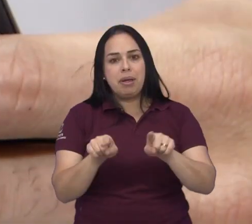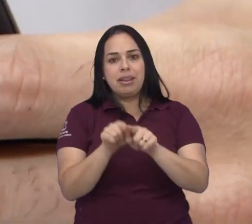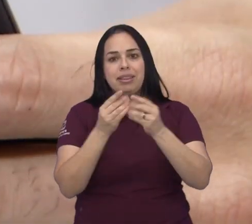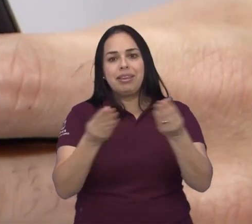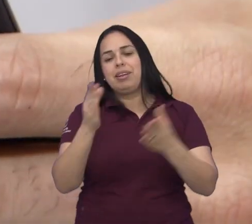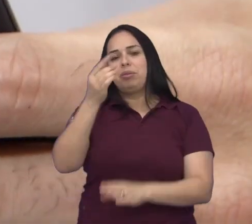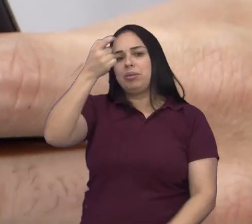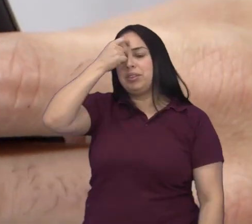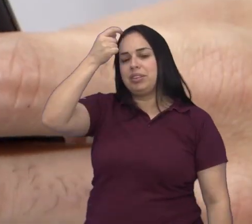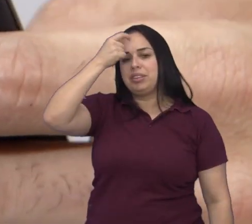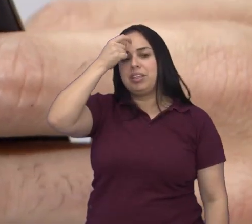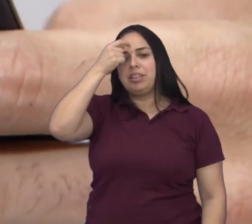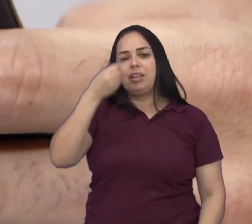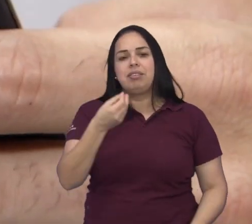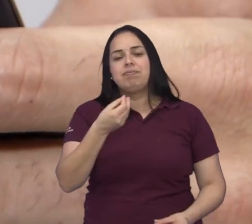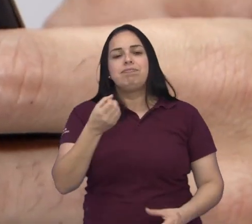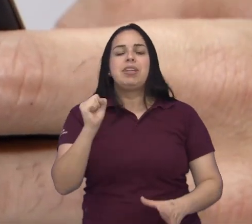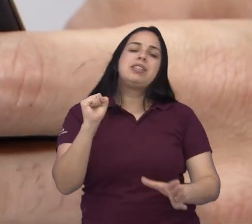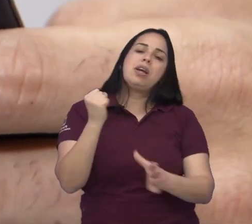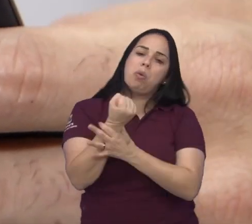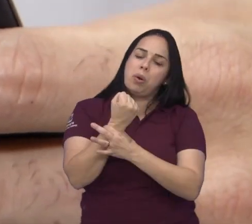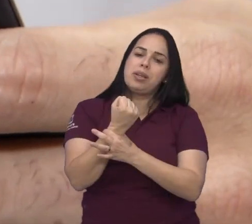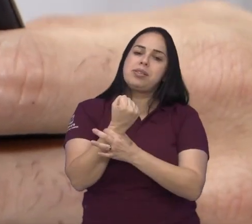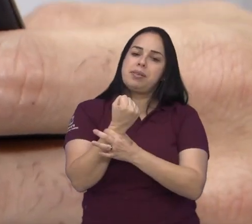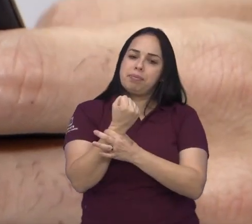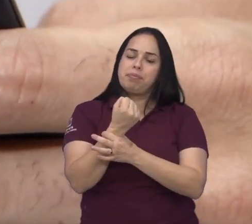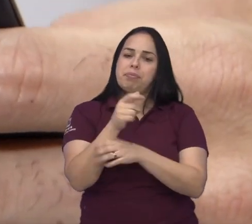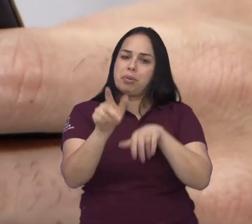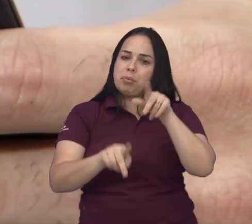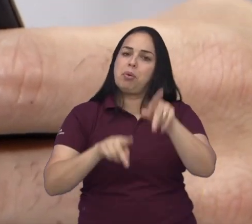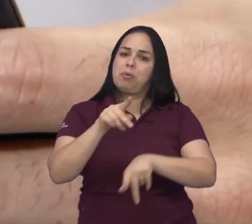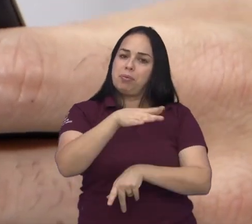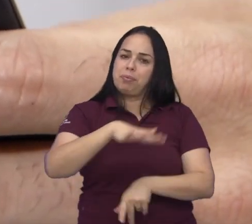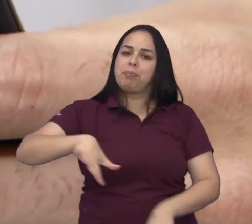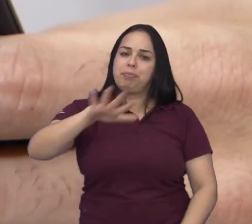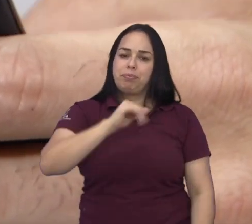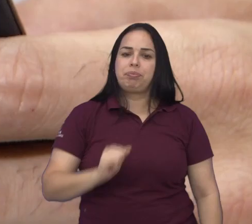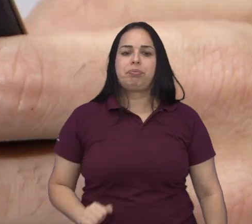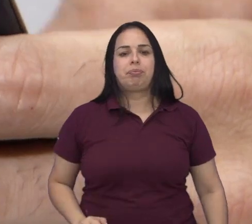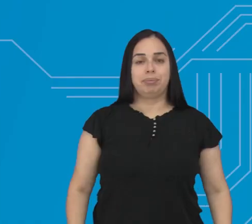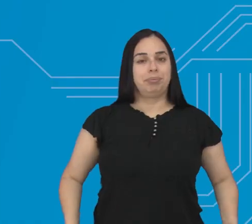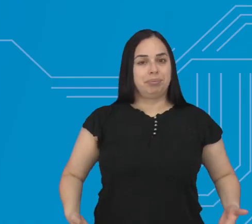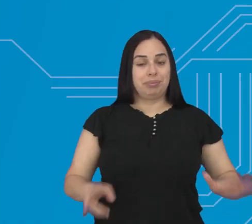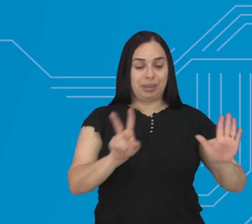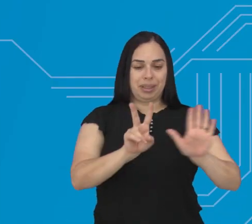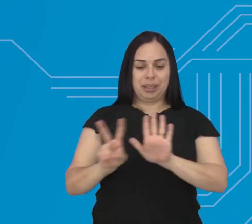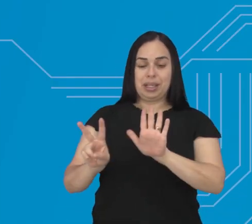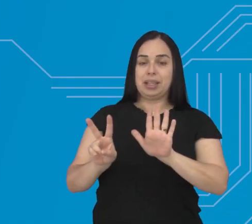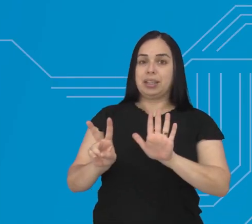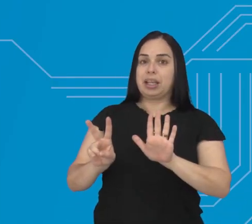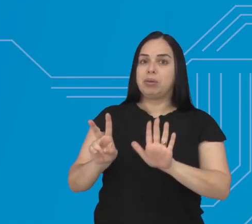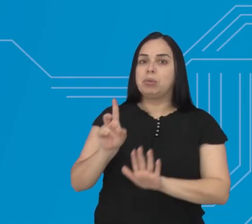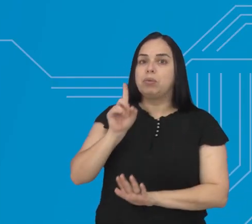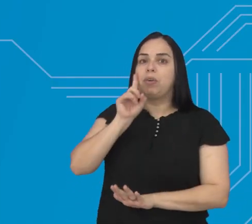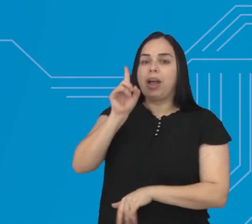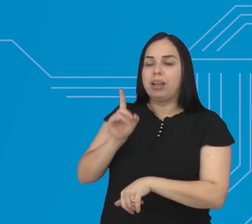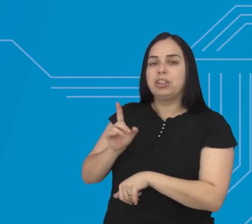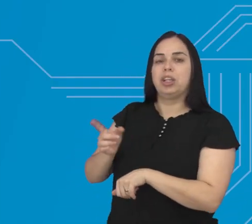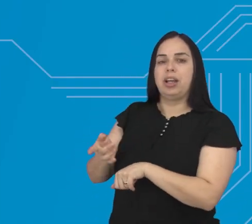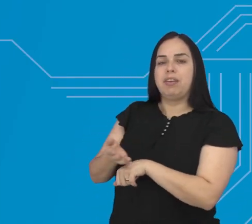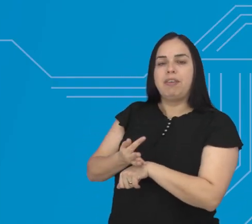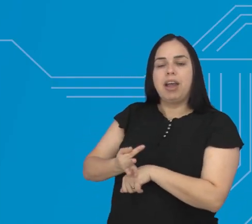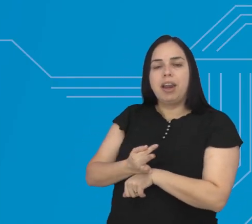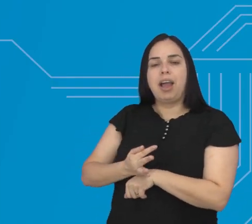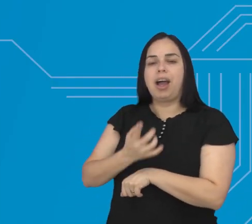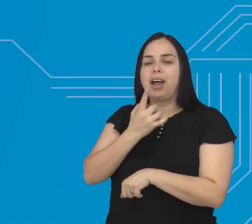a conscientização pode trazer mais segurança e autonomia para a população a longo prazo. E essa semana teve o feriado para